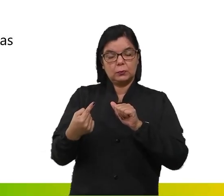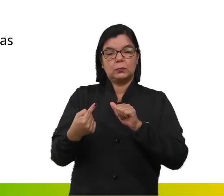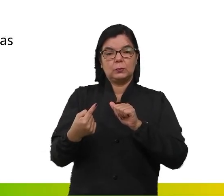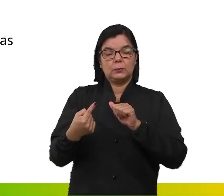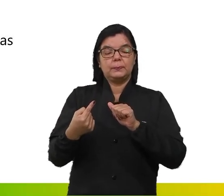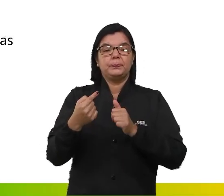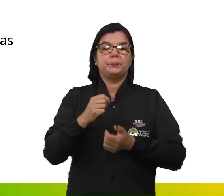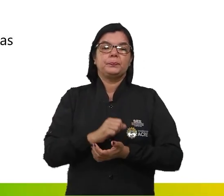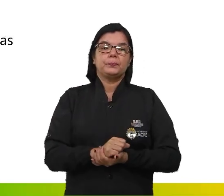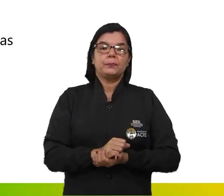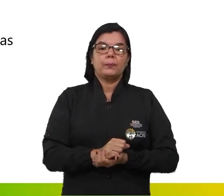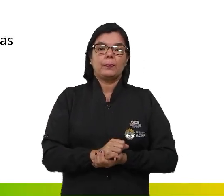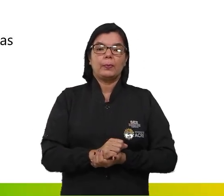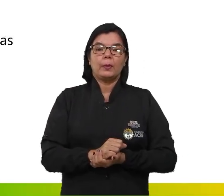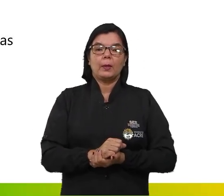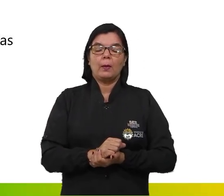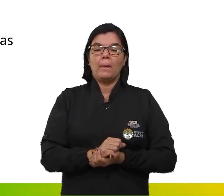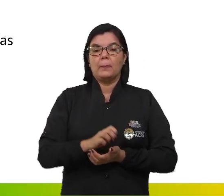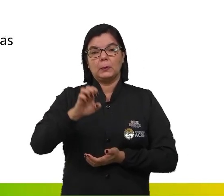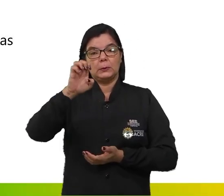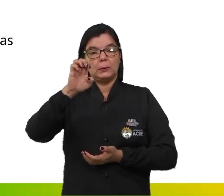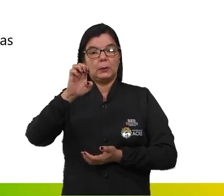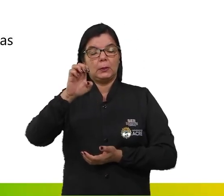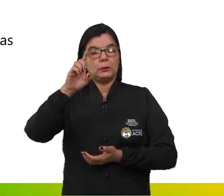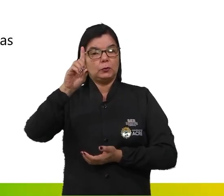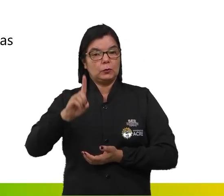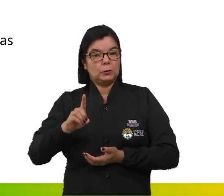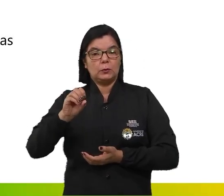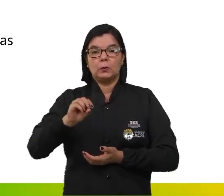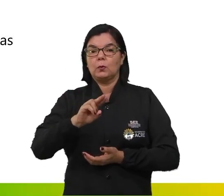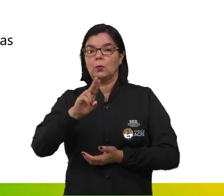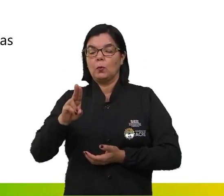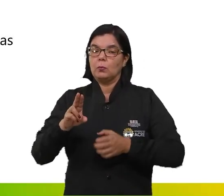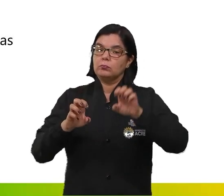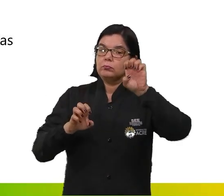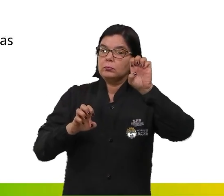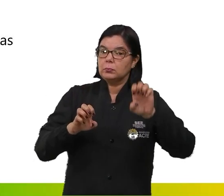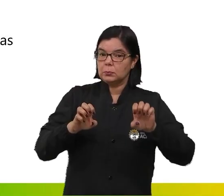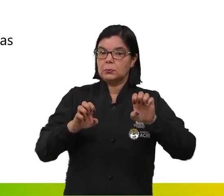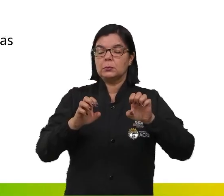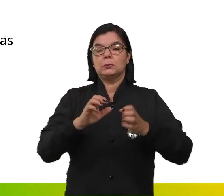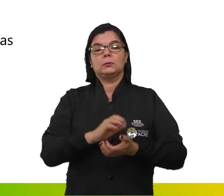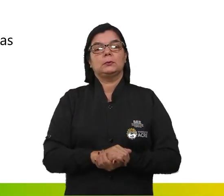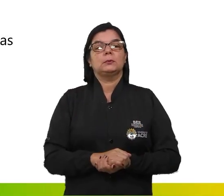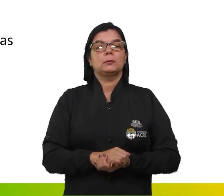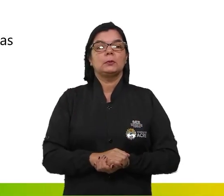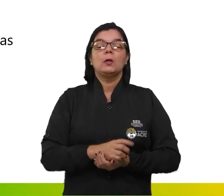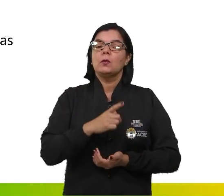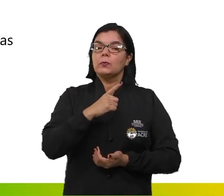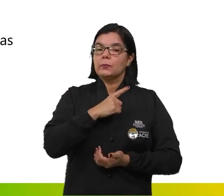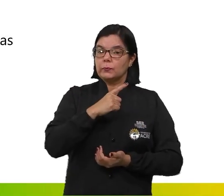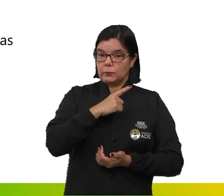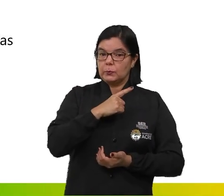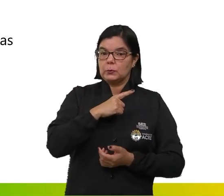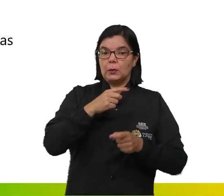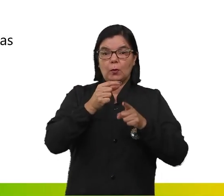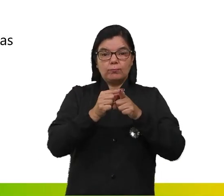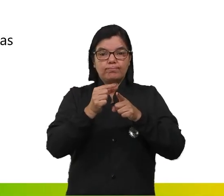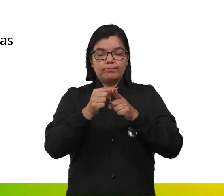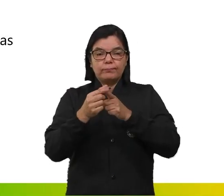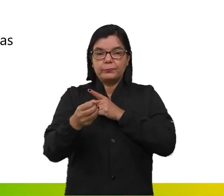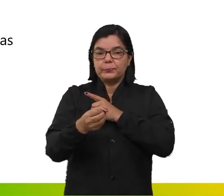mova a vírgula para a esquerda ou para a direita, e assim nós teremos uma unidade